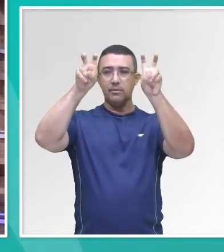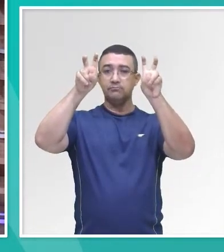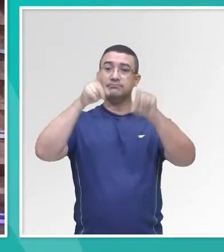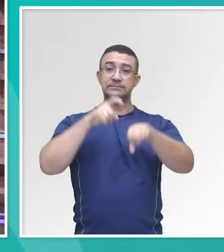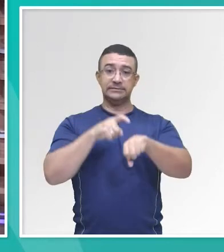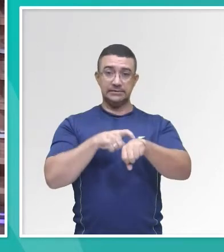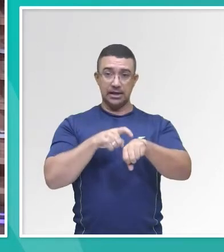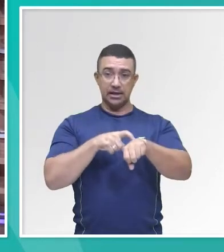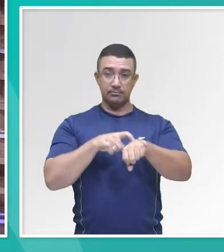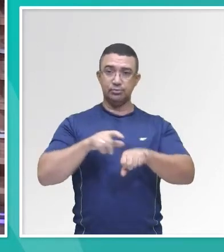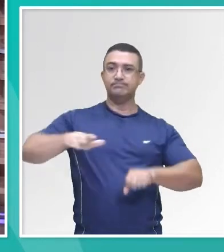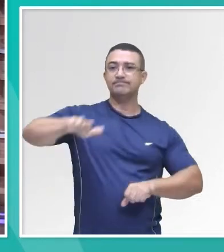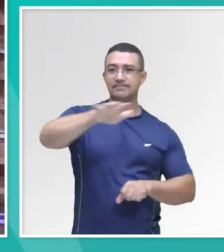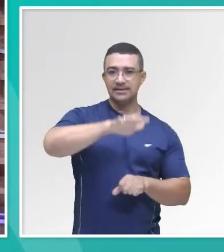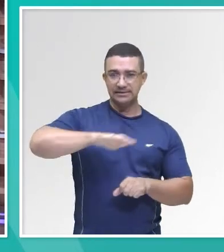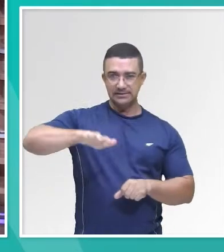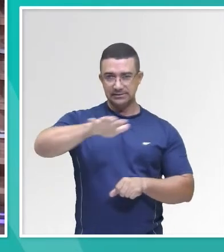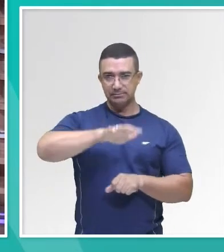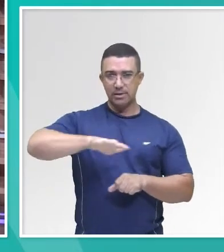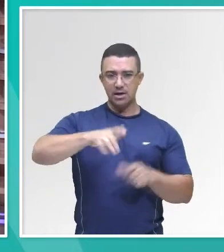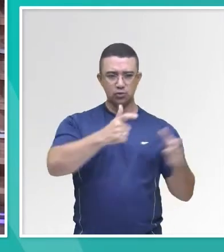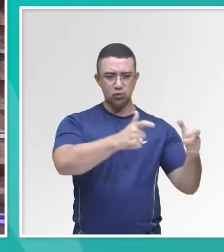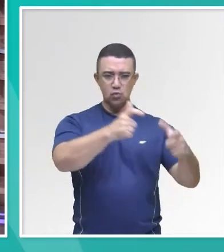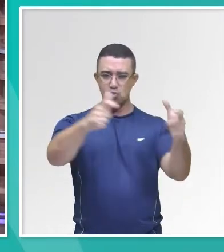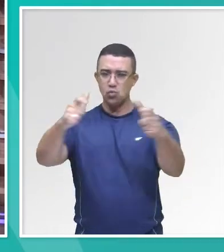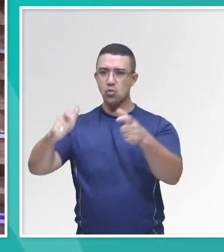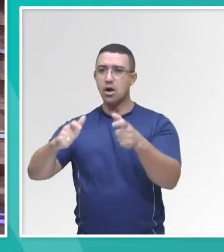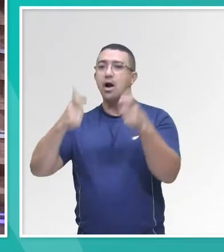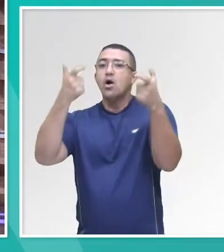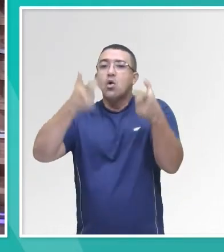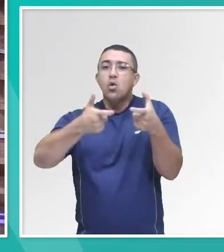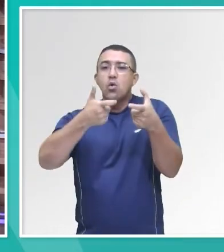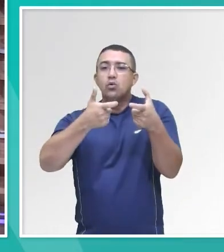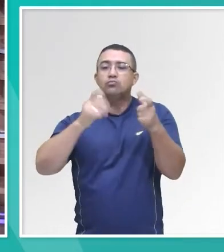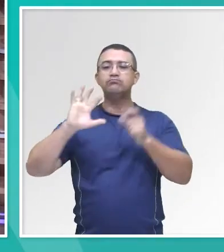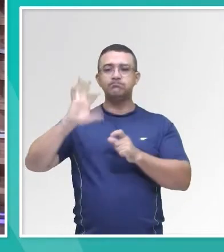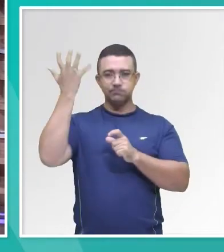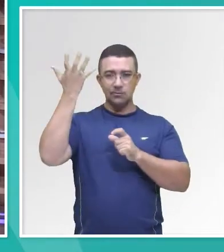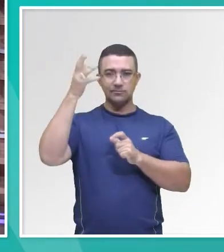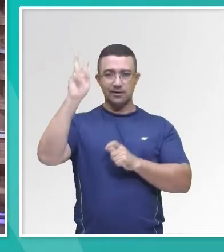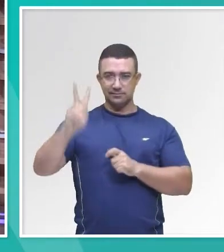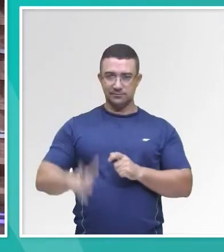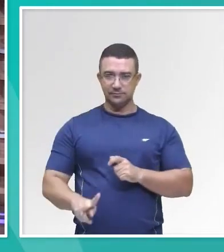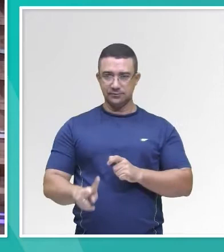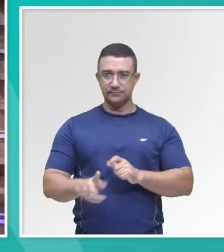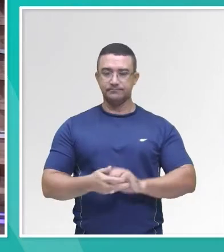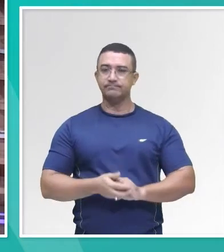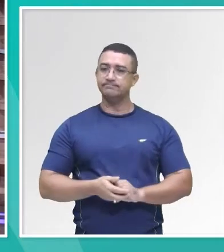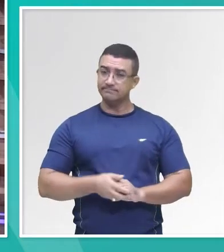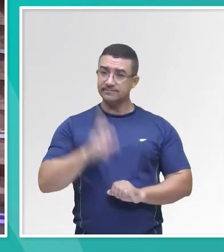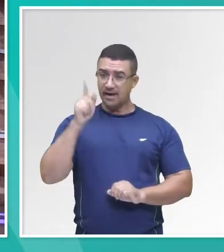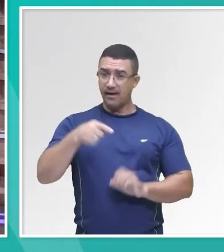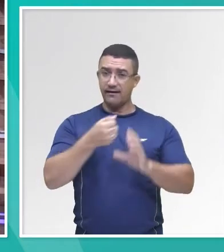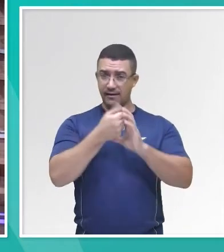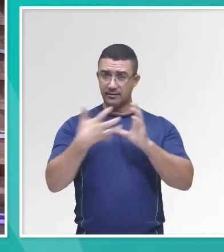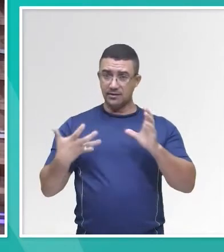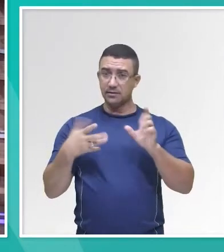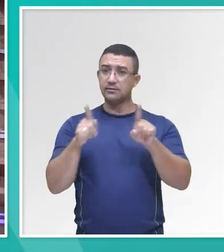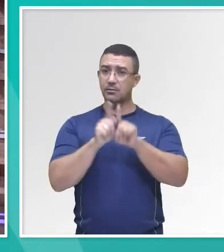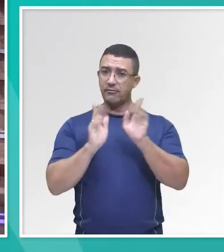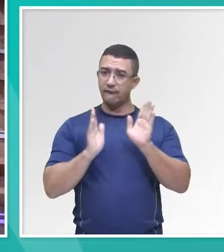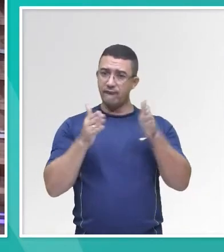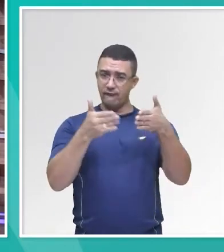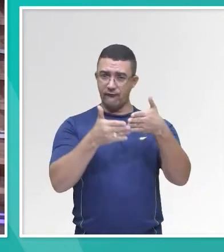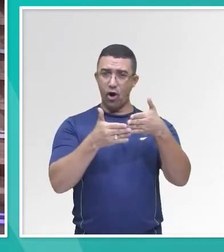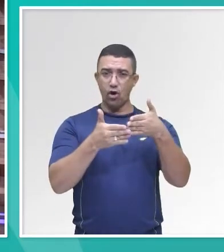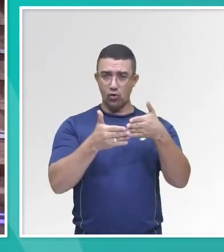o espaço, que é o local onde se passa essa história. Então, são características. Vai ter o foco narrativo, também